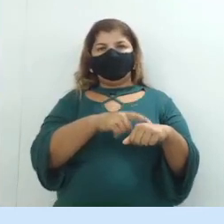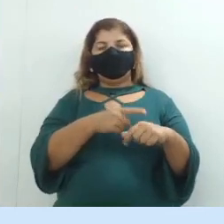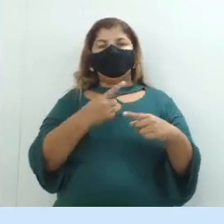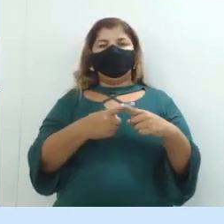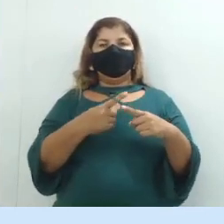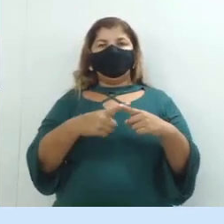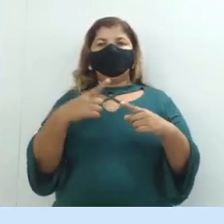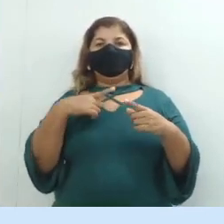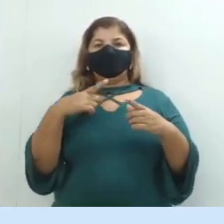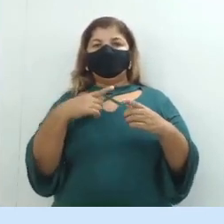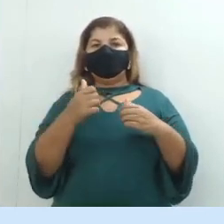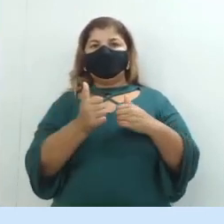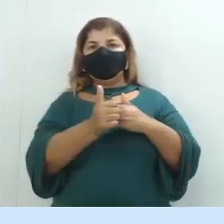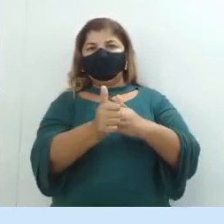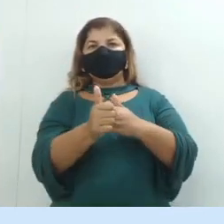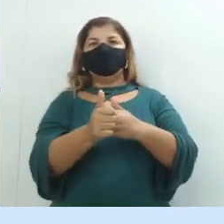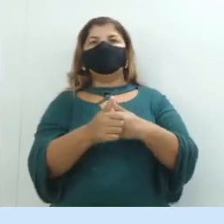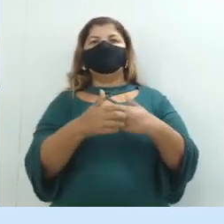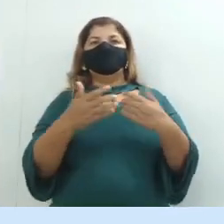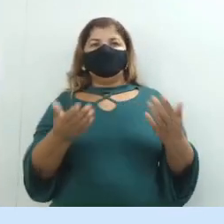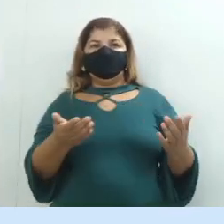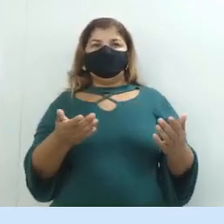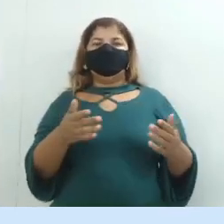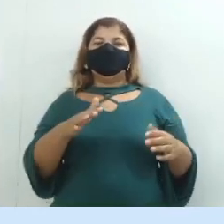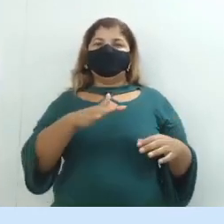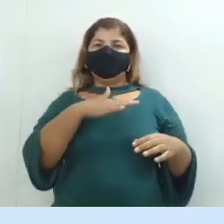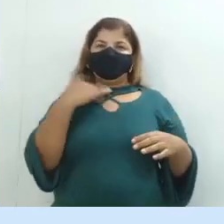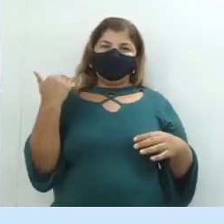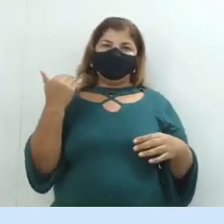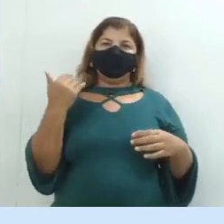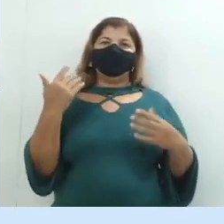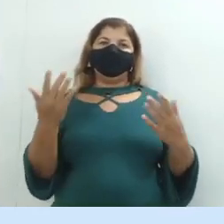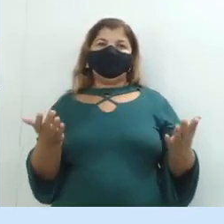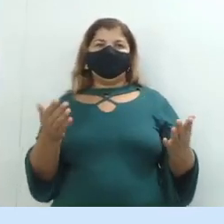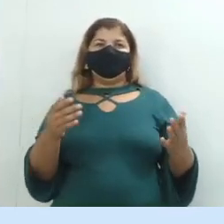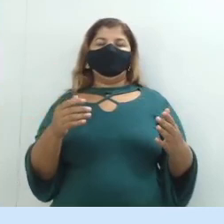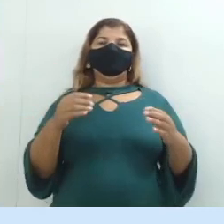ser perseguido e perseguido de morte. Lutero